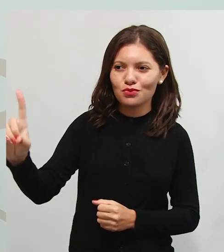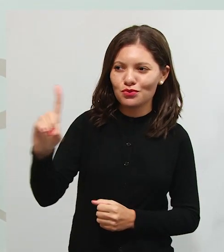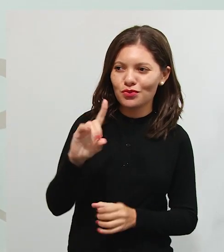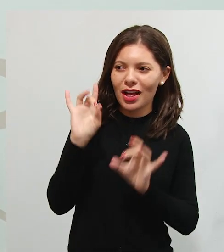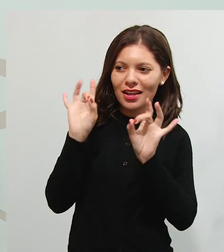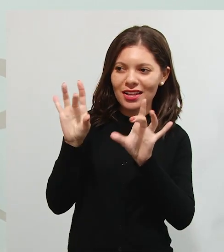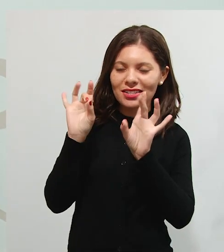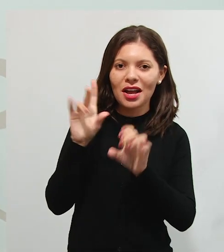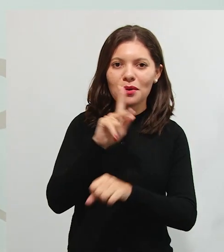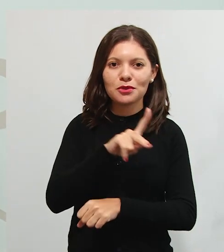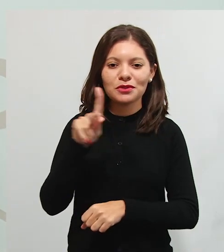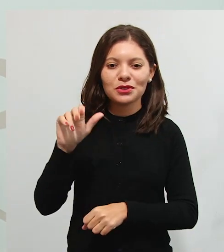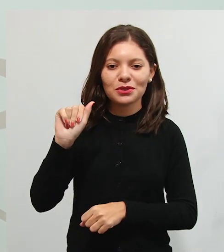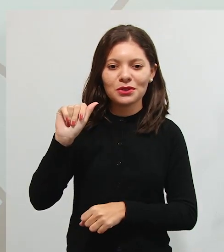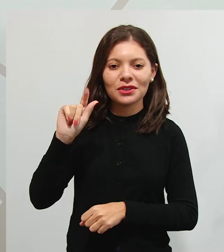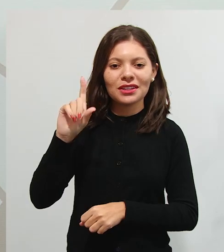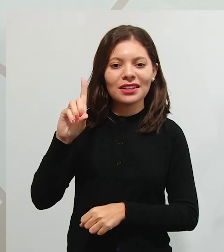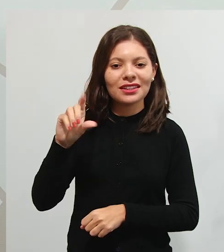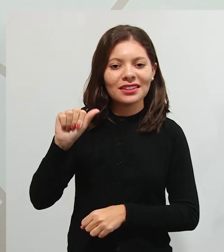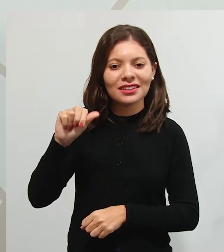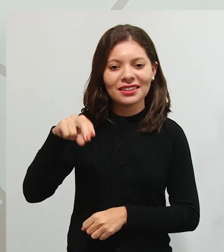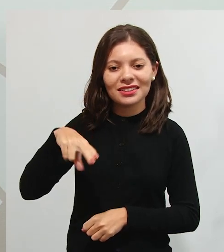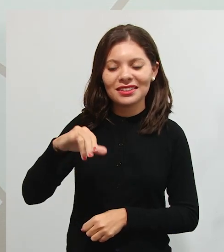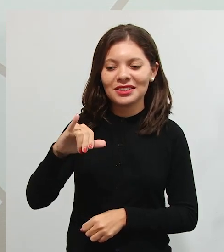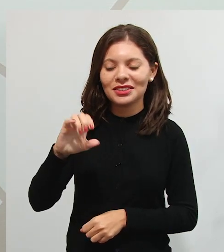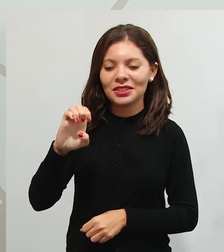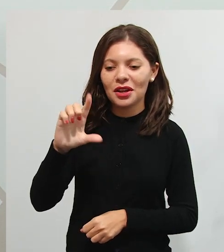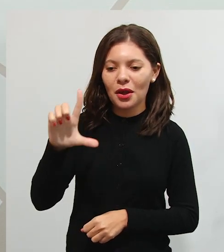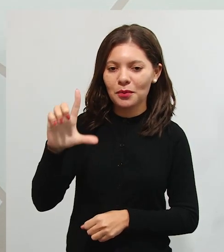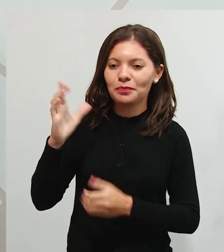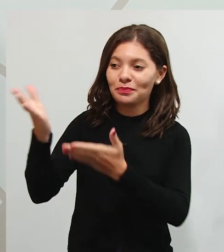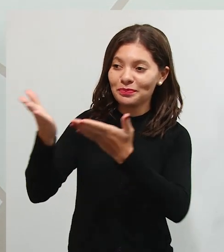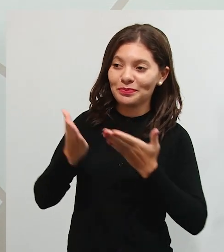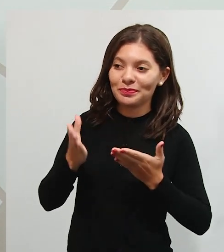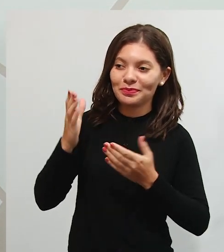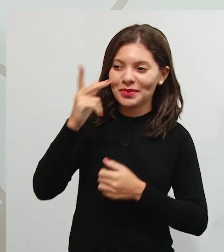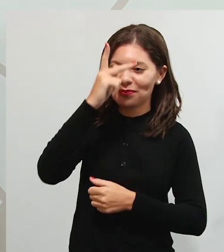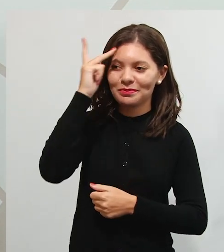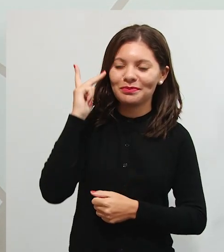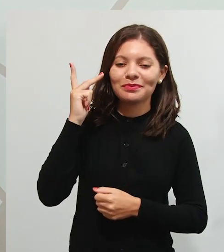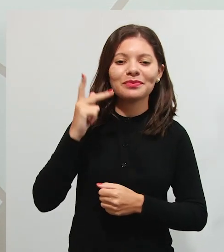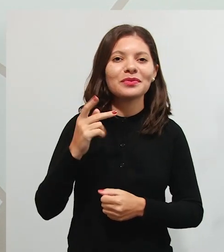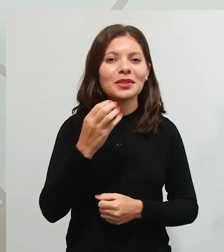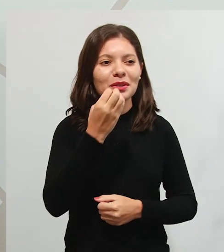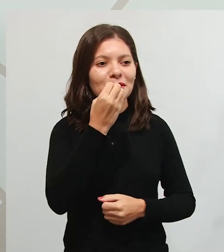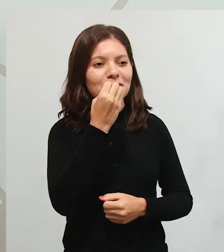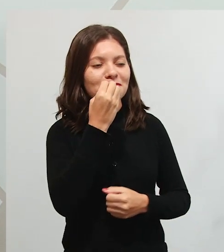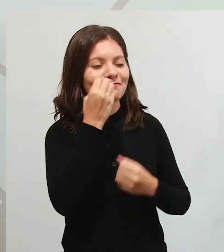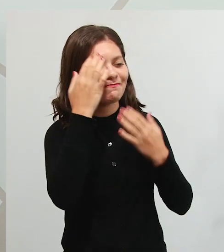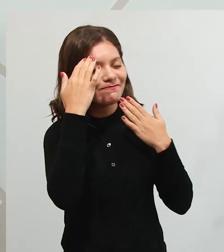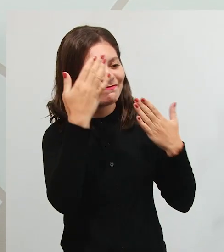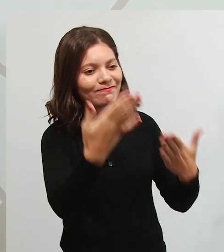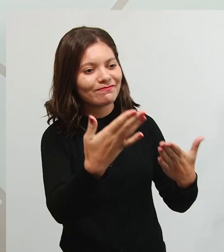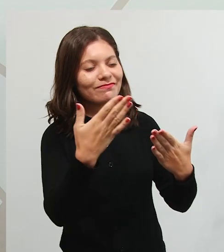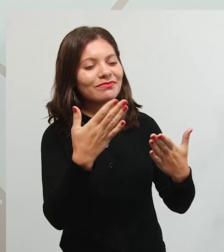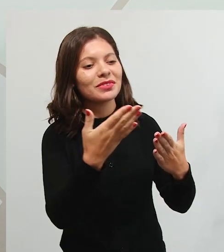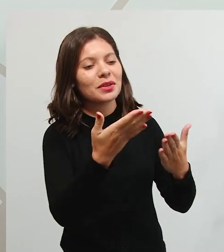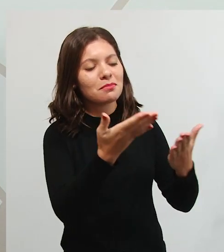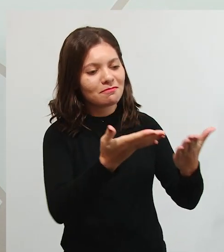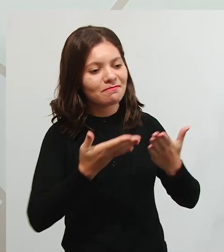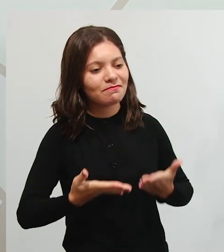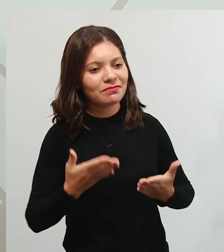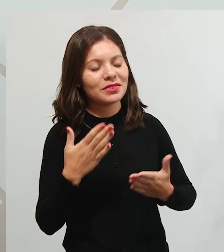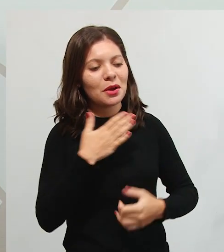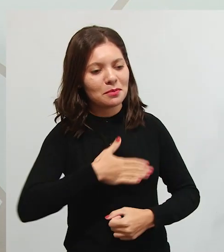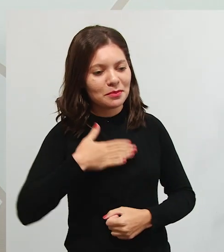especial, o professor Daniel Medeiros. Seja bem-vindo, pessoa! Muito obrigado pelo convite. É um prazer estar aqui